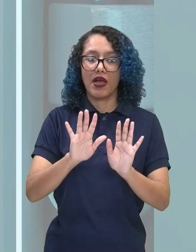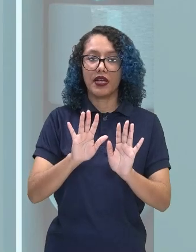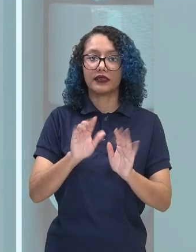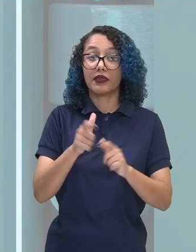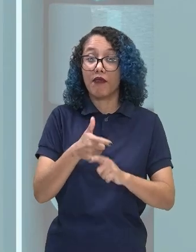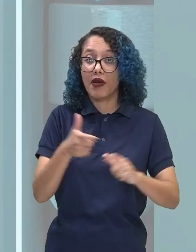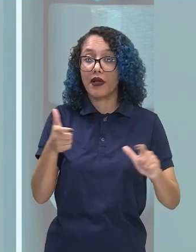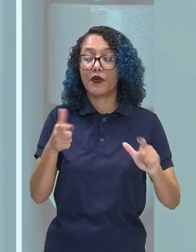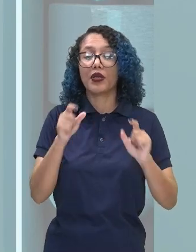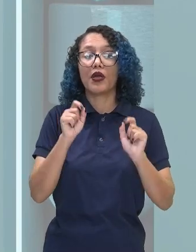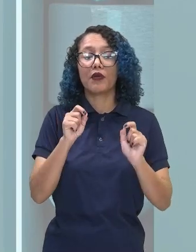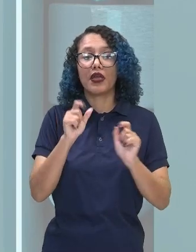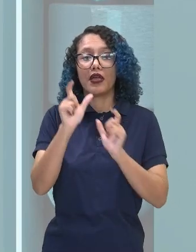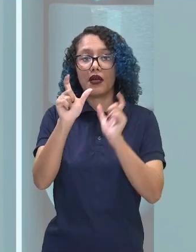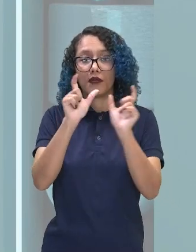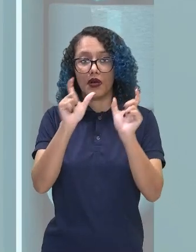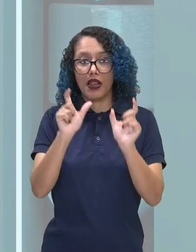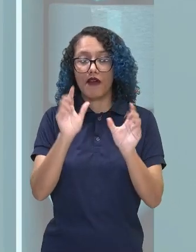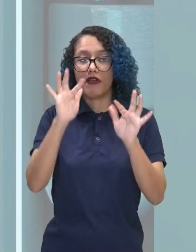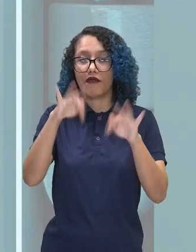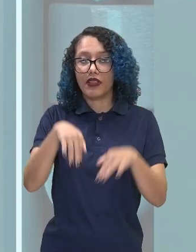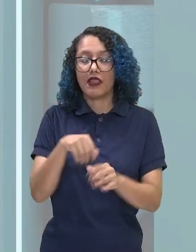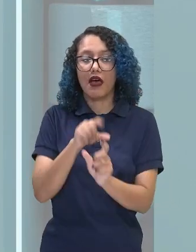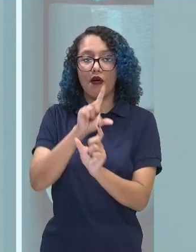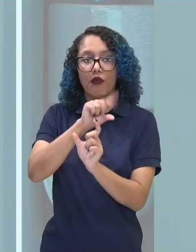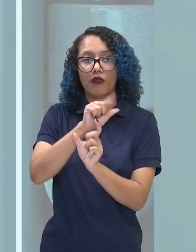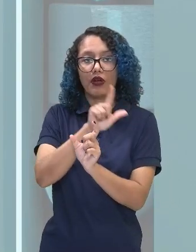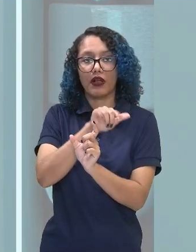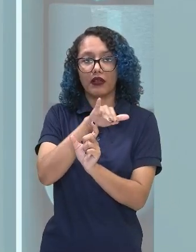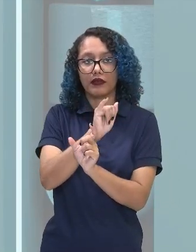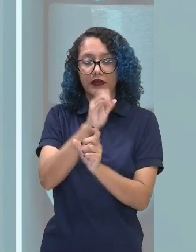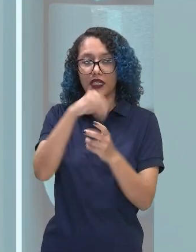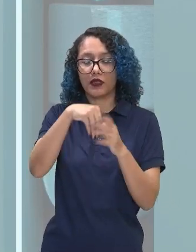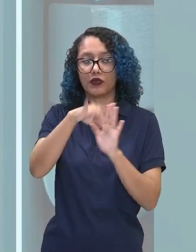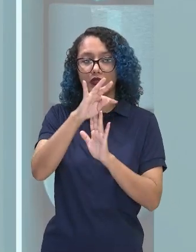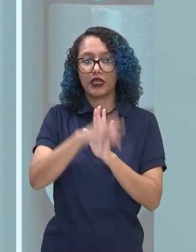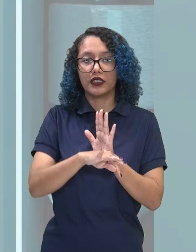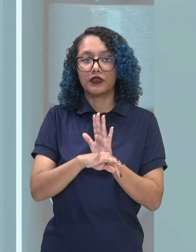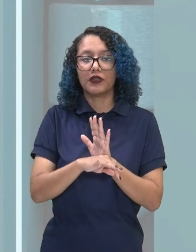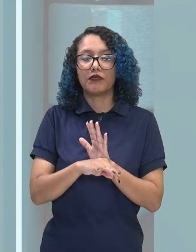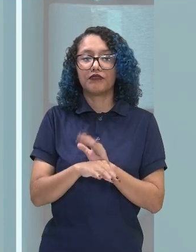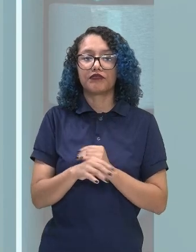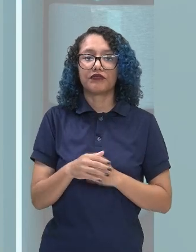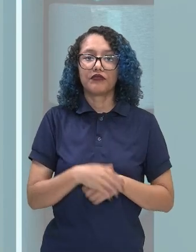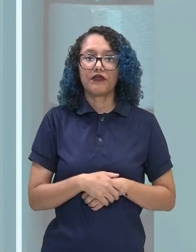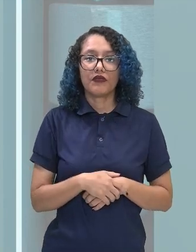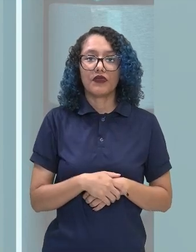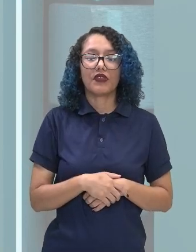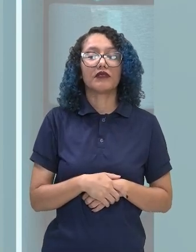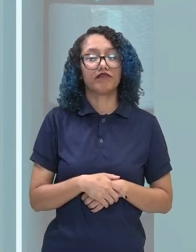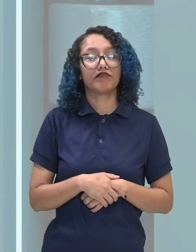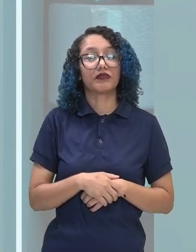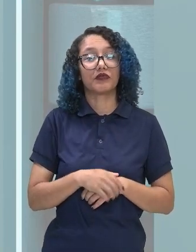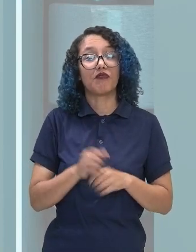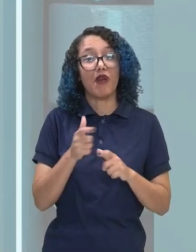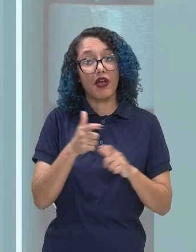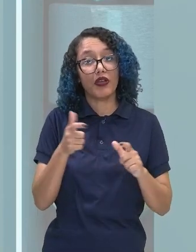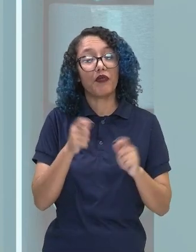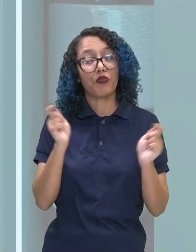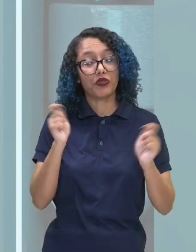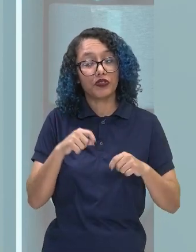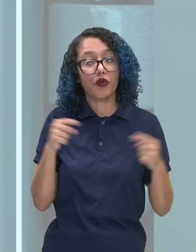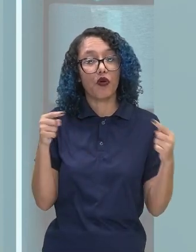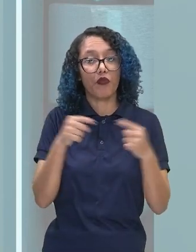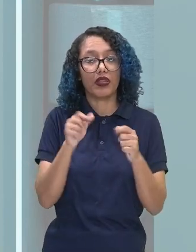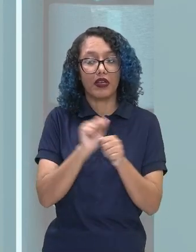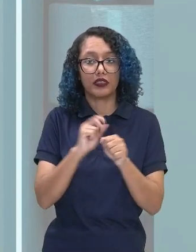Normalmente, as palavras com terminação em ly dentro de um texto, há uma grande chance delas serem advérbios. E nós sabemos